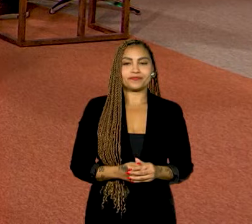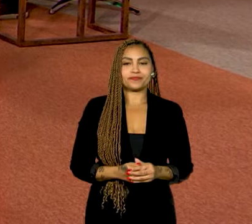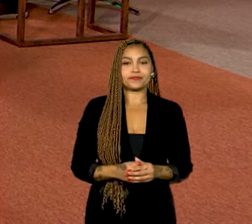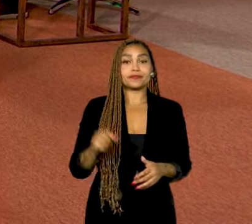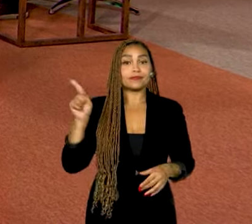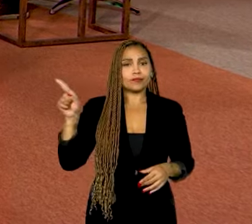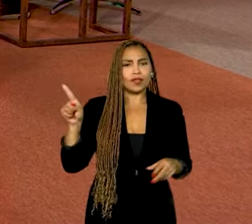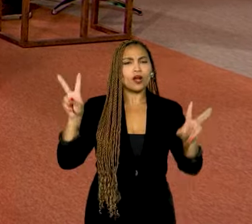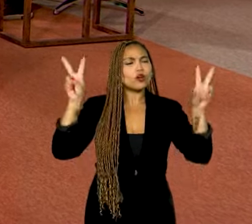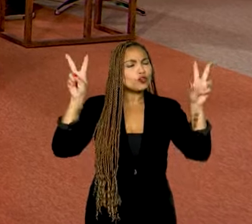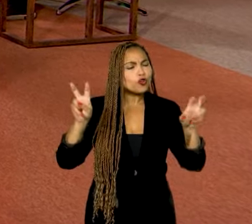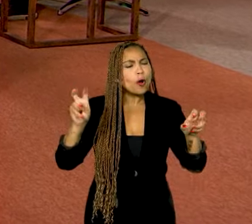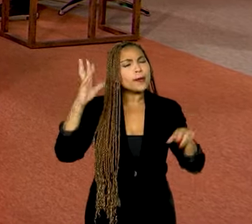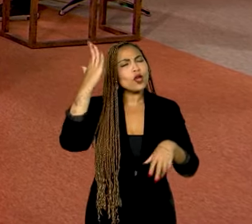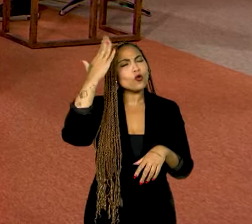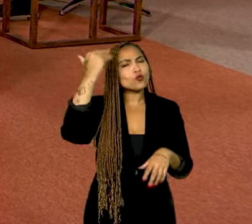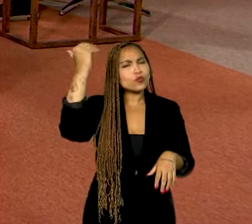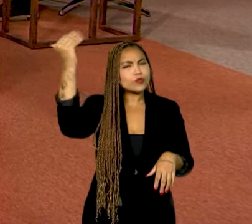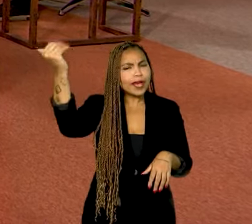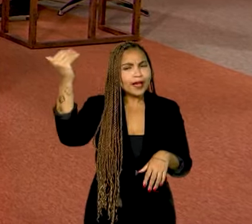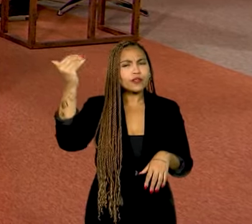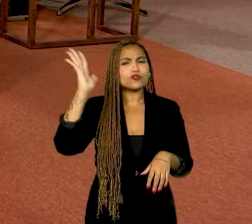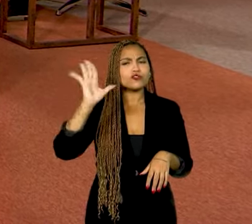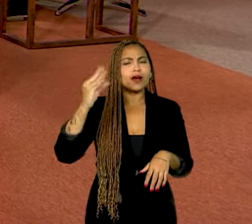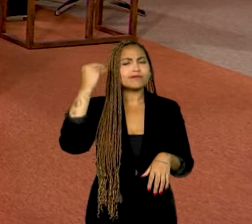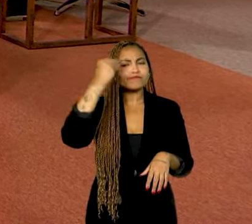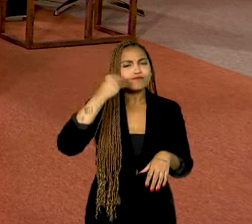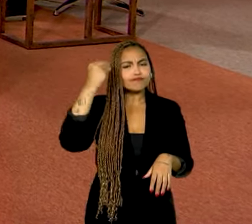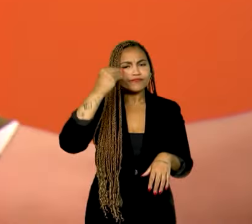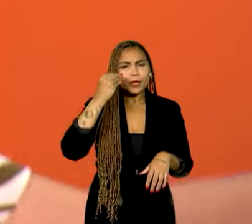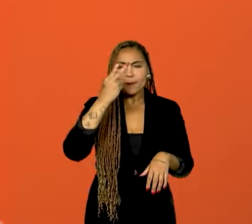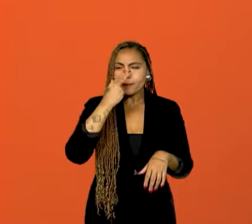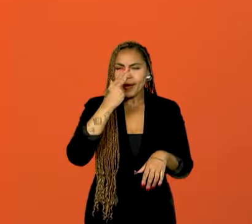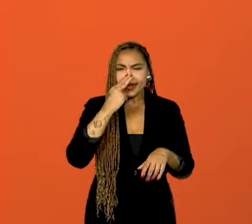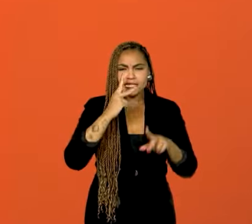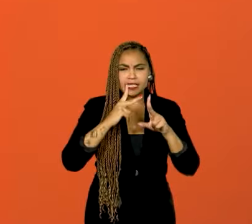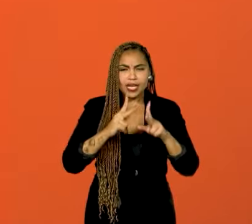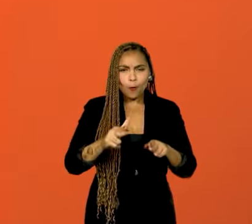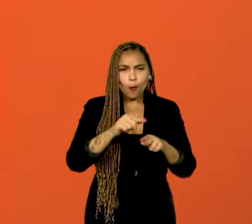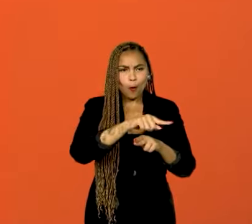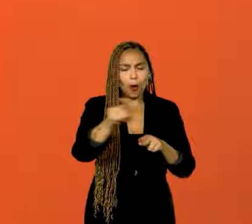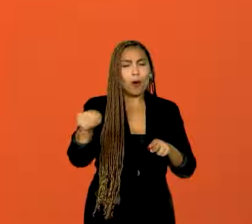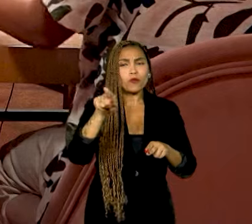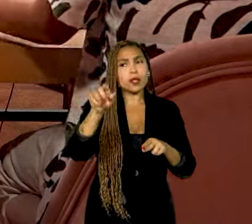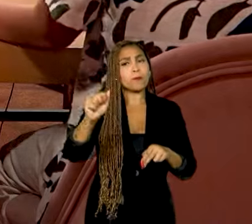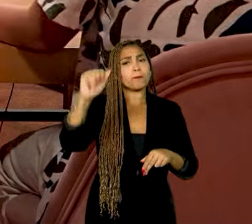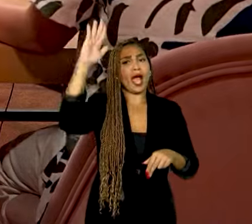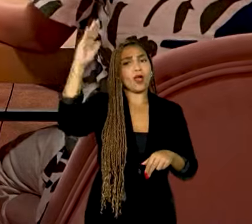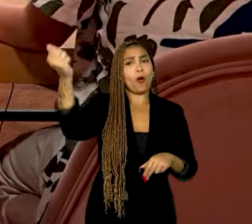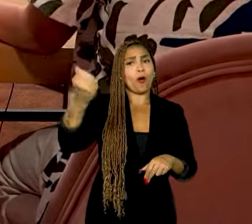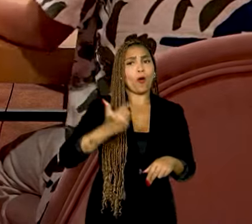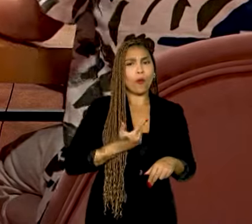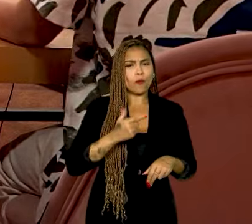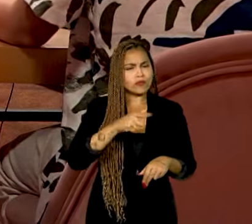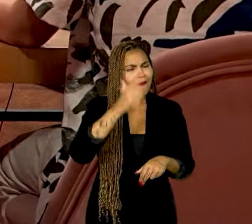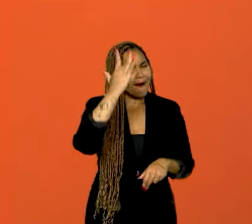do sucesso, assim... E acho que a gente viveu algo semelhante, mas vocês numa proporção talvez maior. Será que isso também não se deve ao fato de